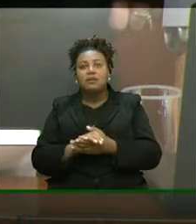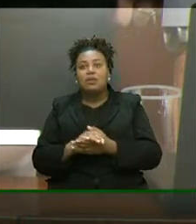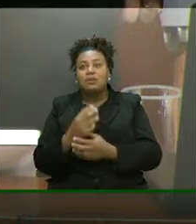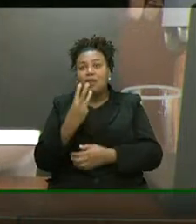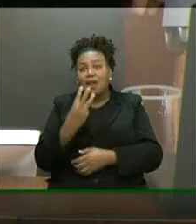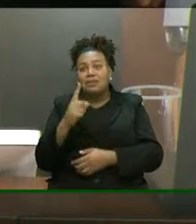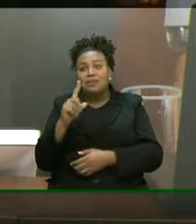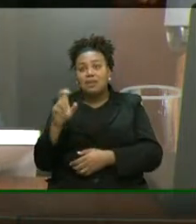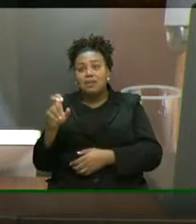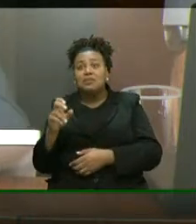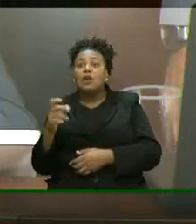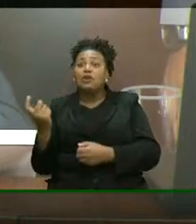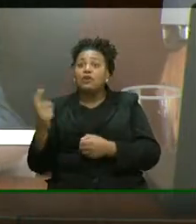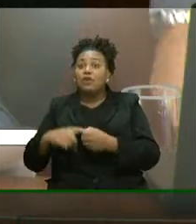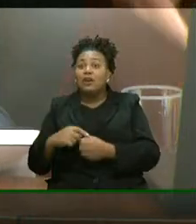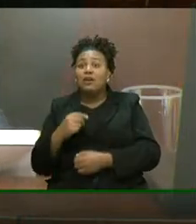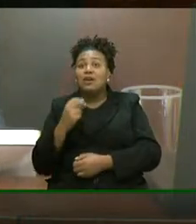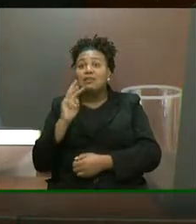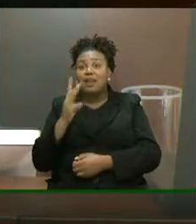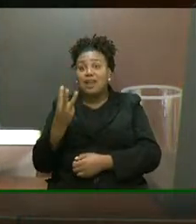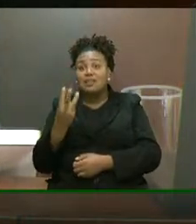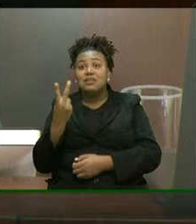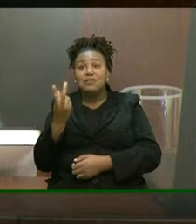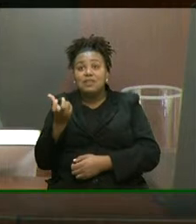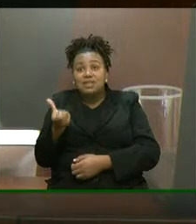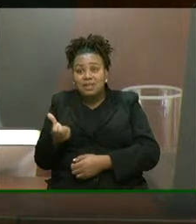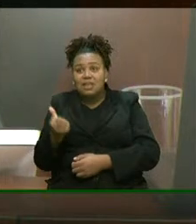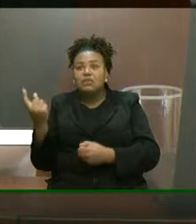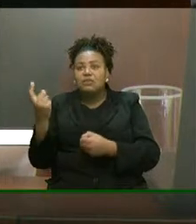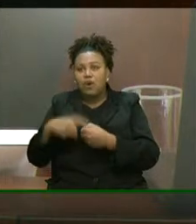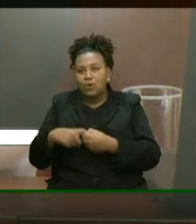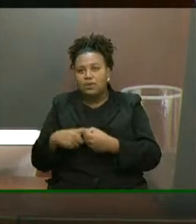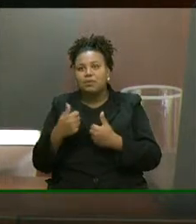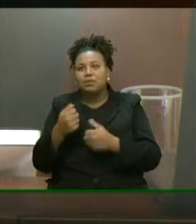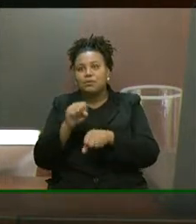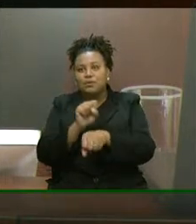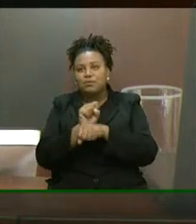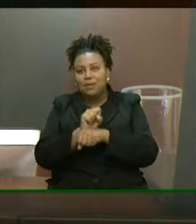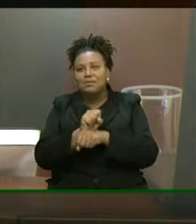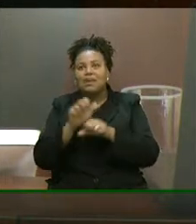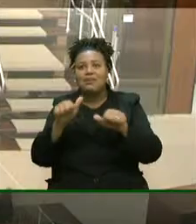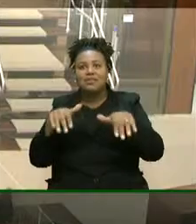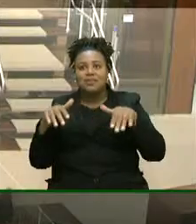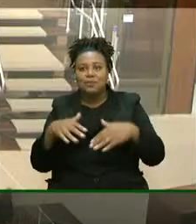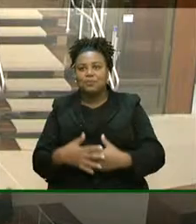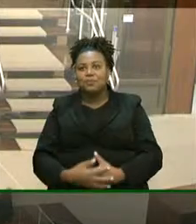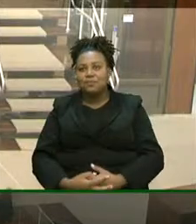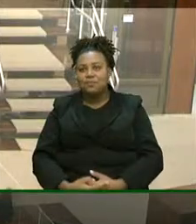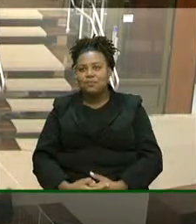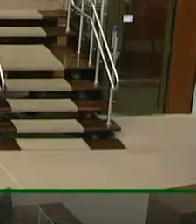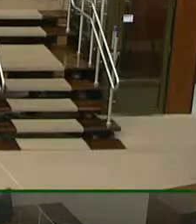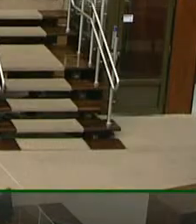minutos, às 15 horas e 26 minutos, aproximadamente, vou reabrir. Suspensa a sessão.